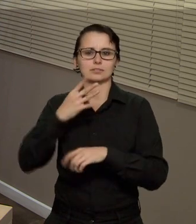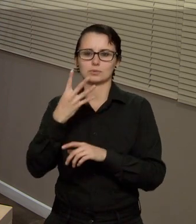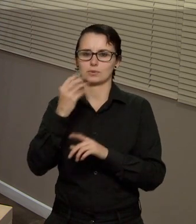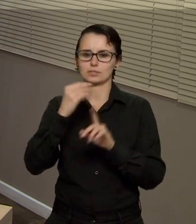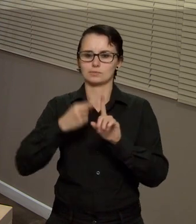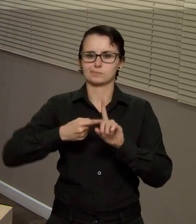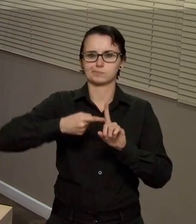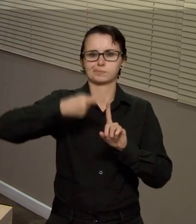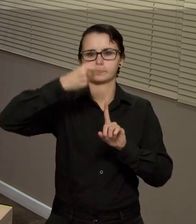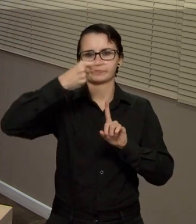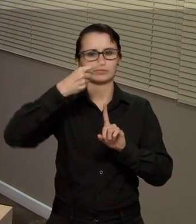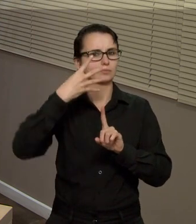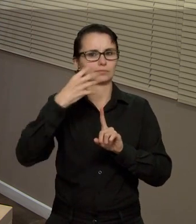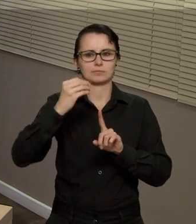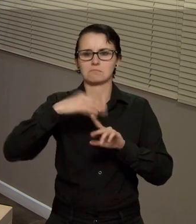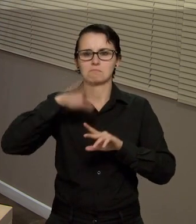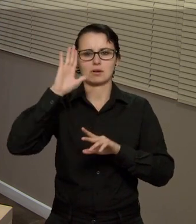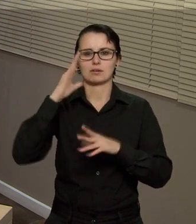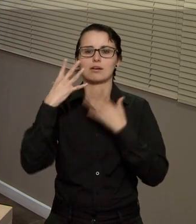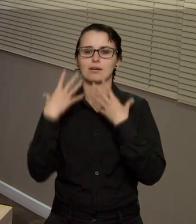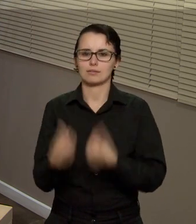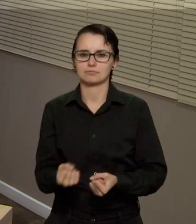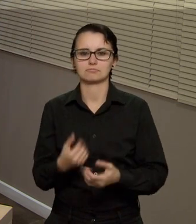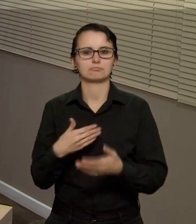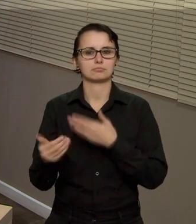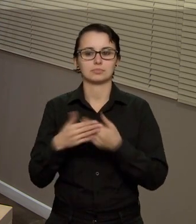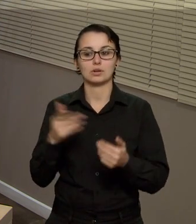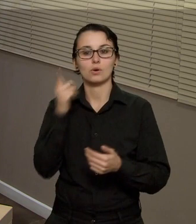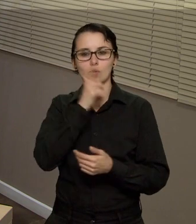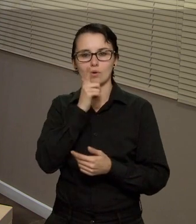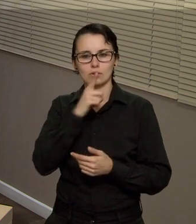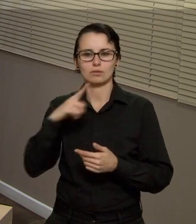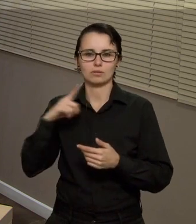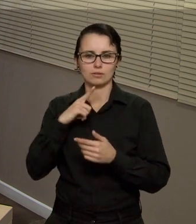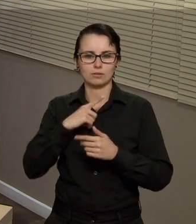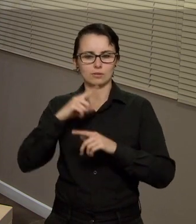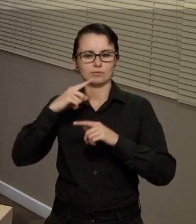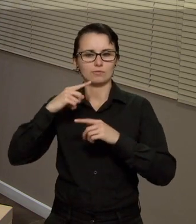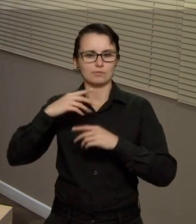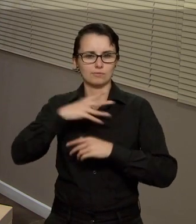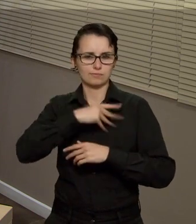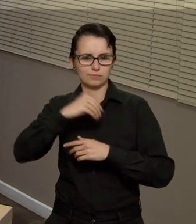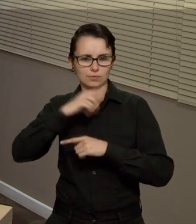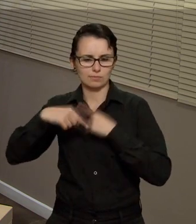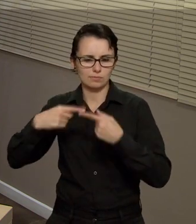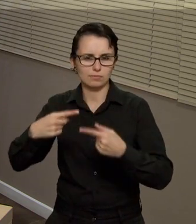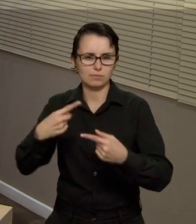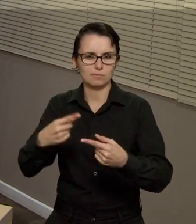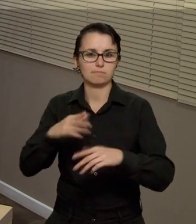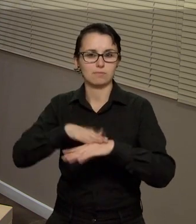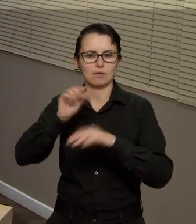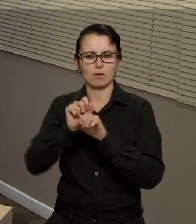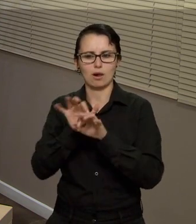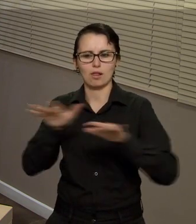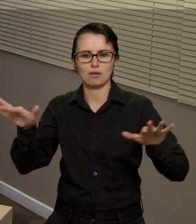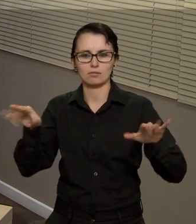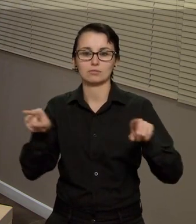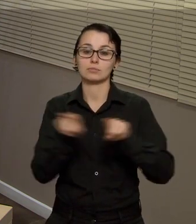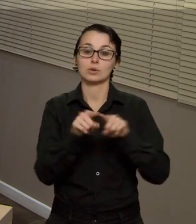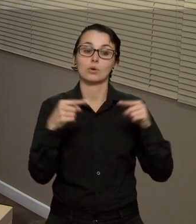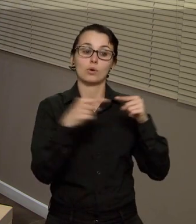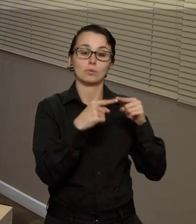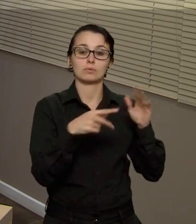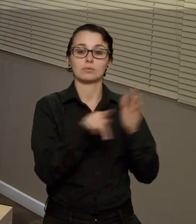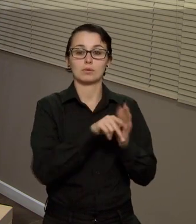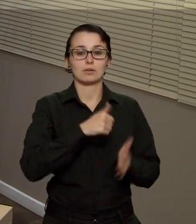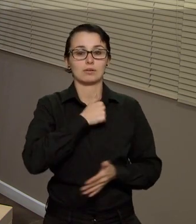graus, reproduzem-se nessa temperatura em menos de 24 horas e estão associados às fezes de animais de